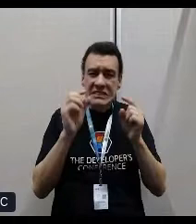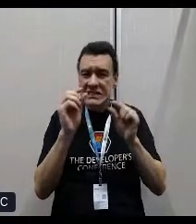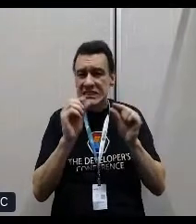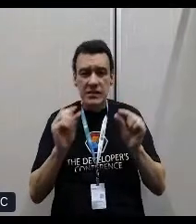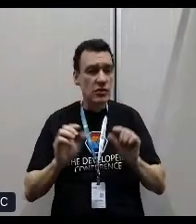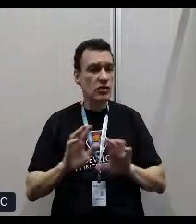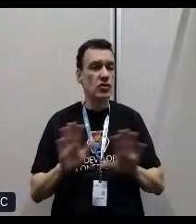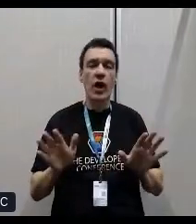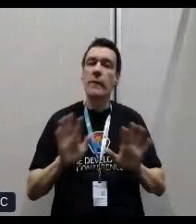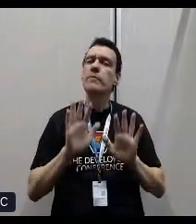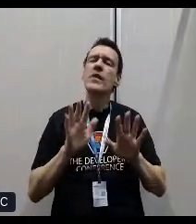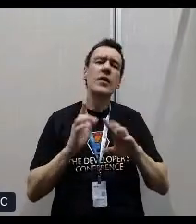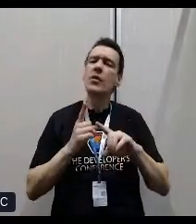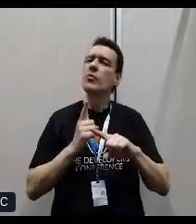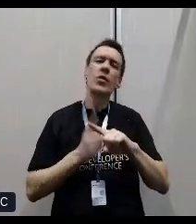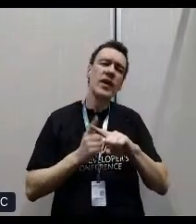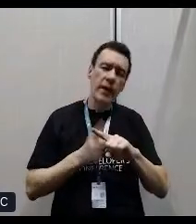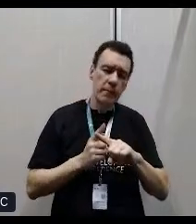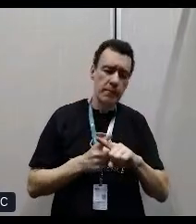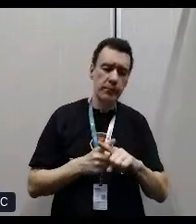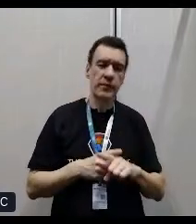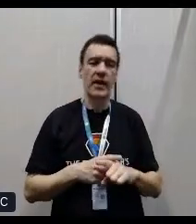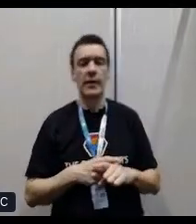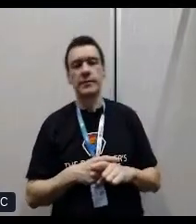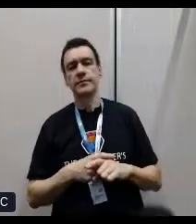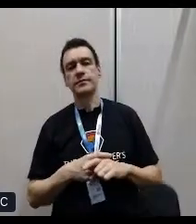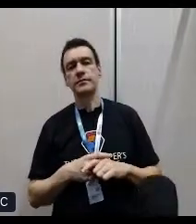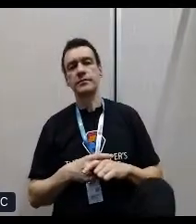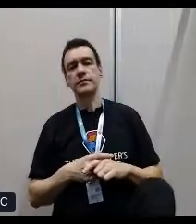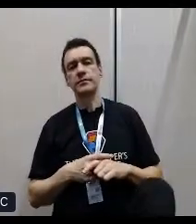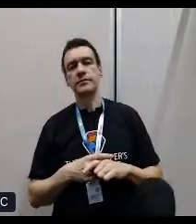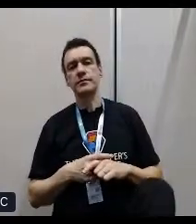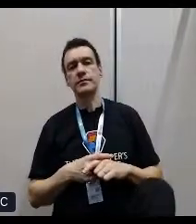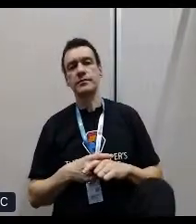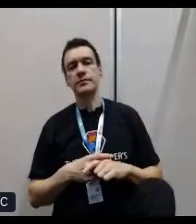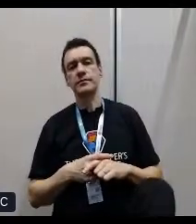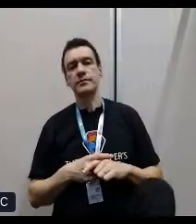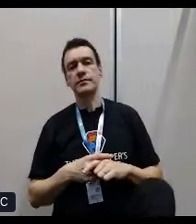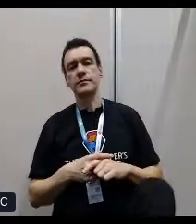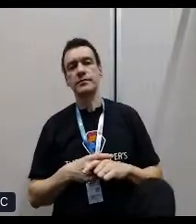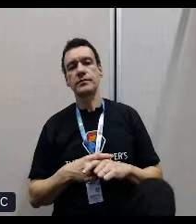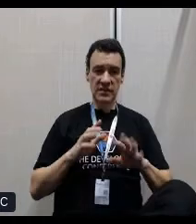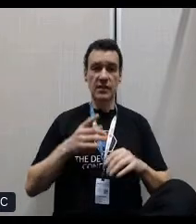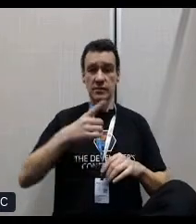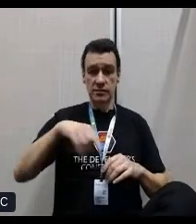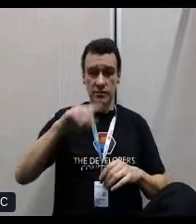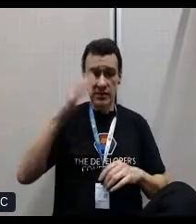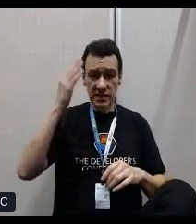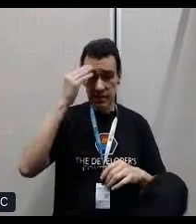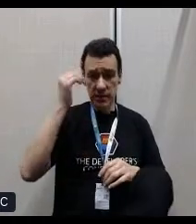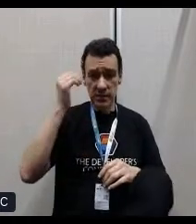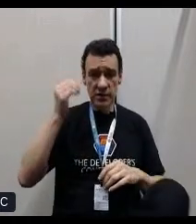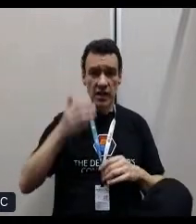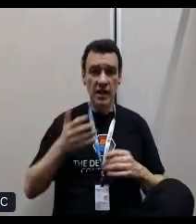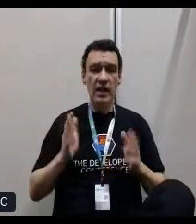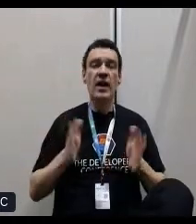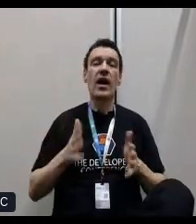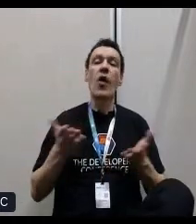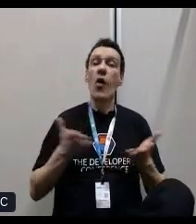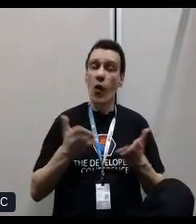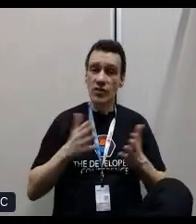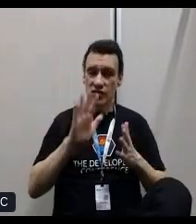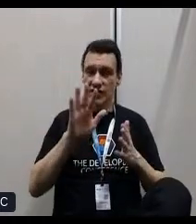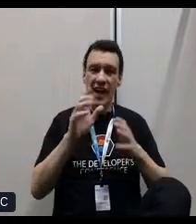isso acaba acontecendo? Então, a gente sabe que hoje, né, os algoritmos eles carregam os